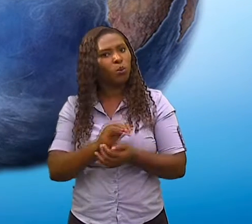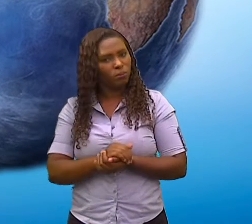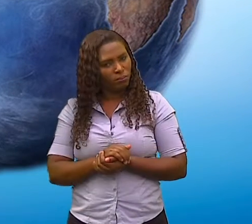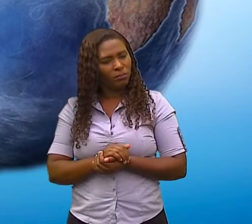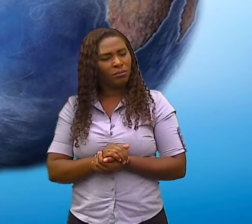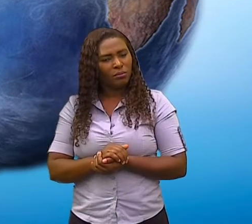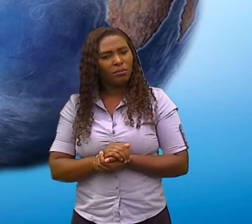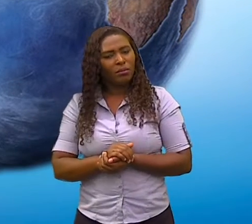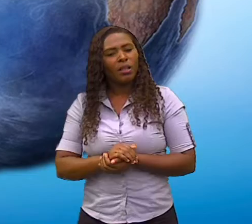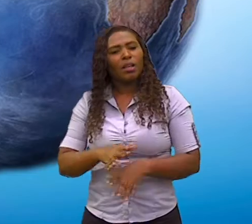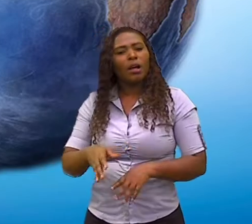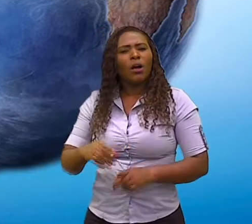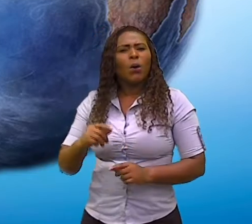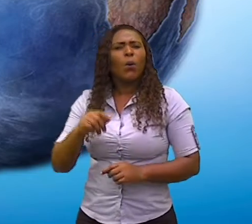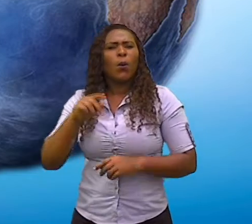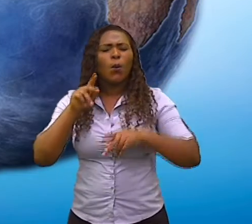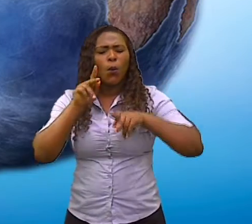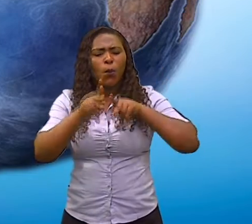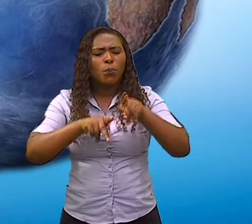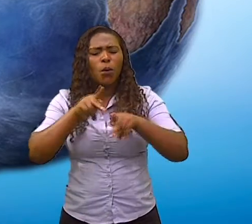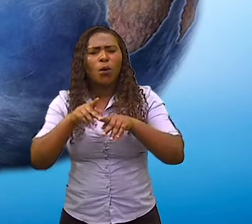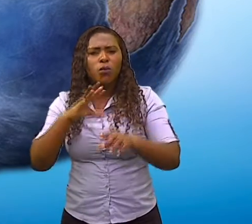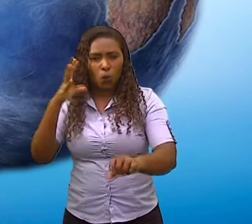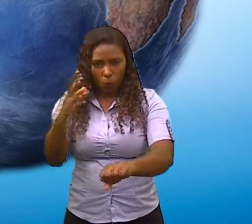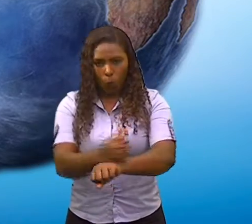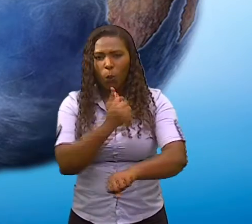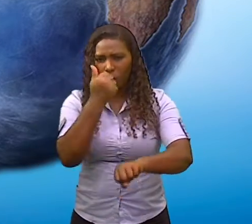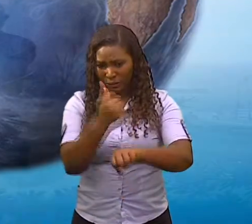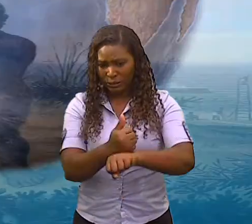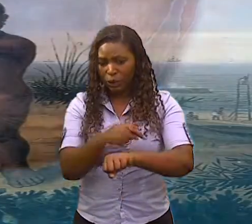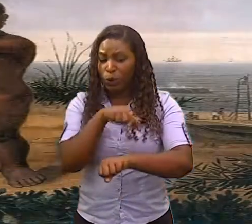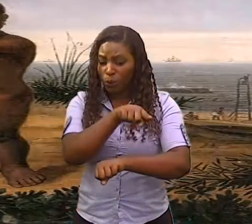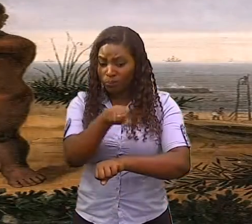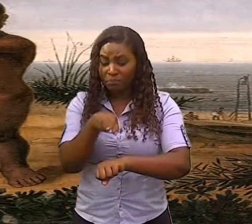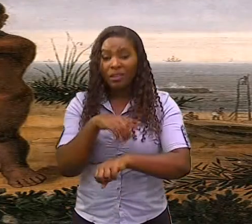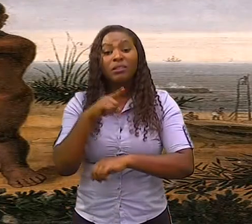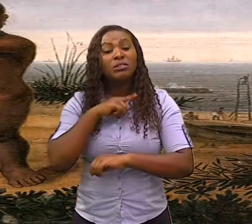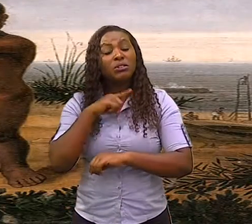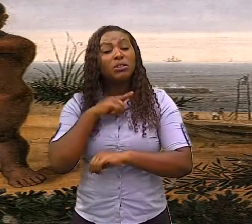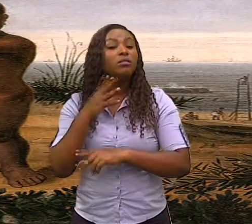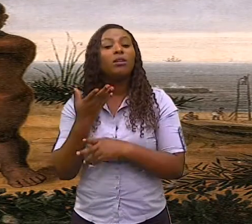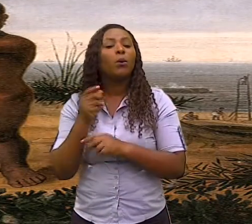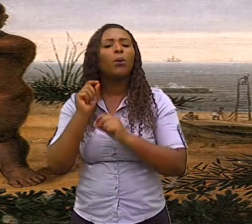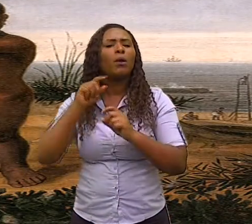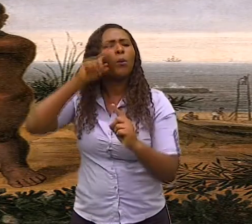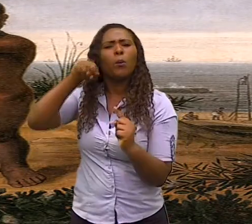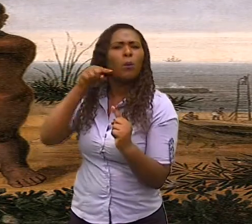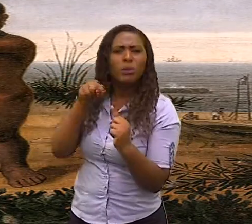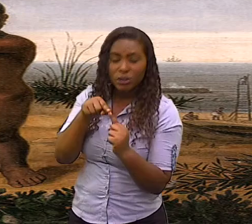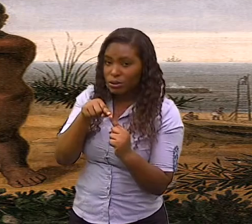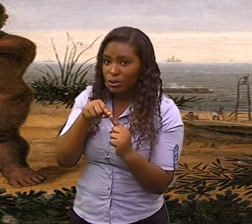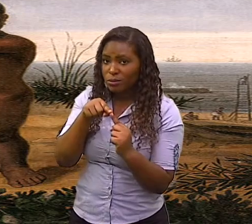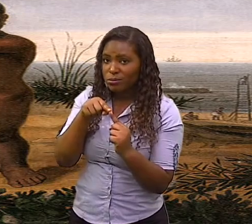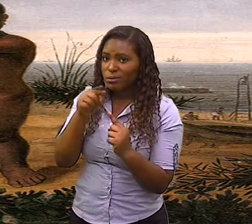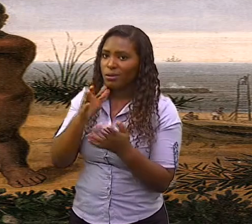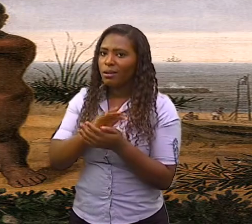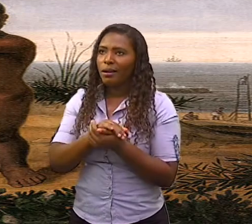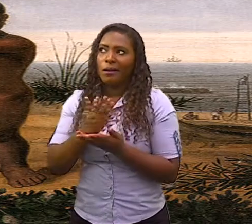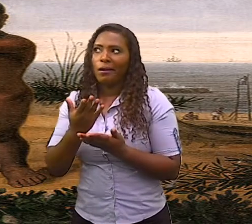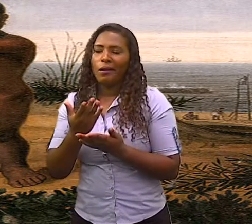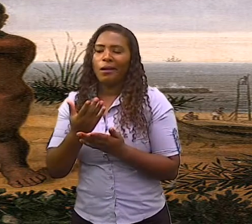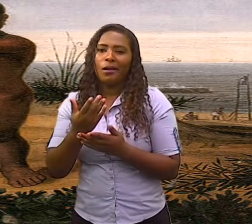Brasil holandês para os investidores europeus saberem a importância das terras ocupadas. Se você lembra isso na aula de